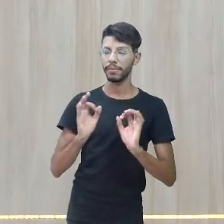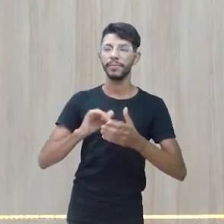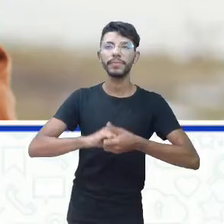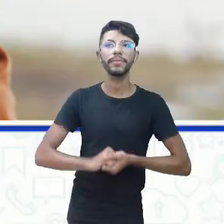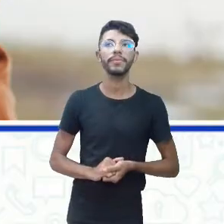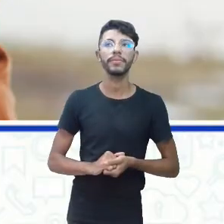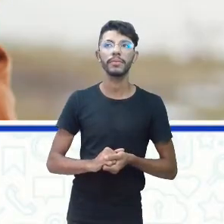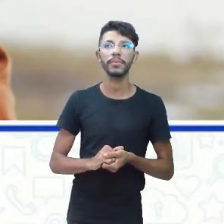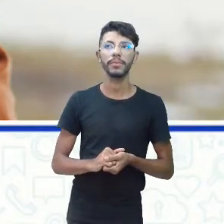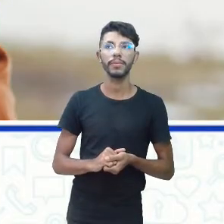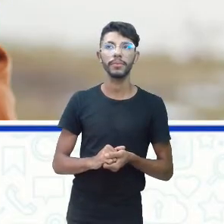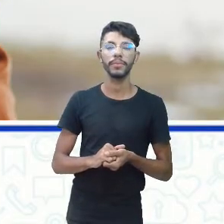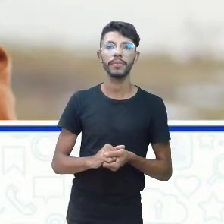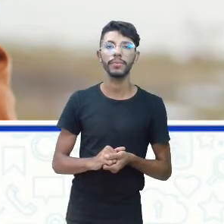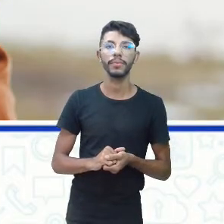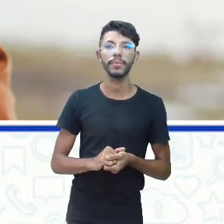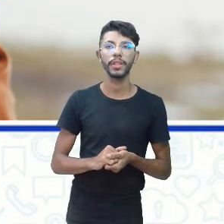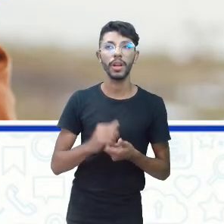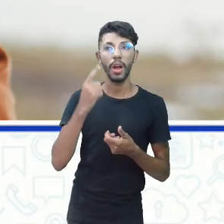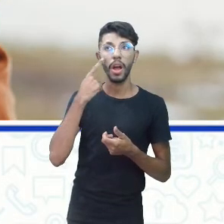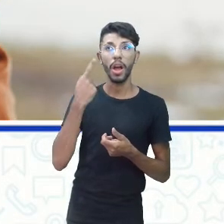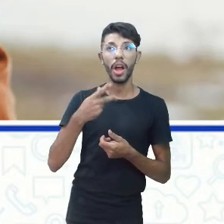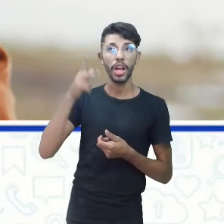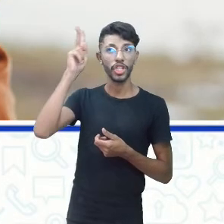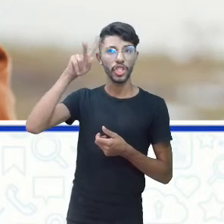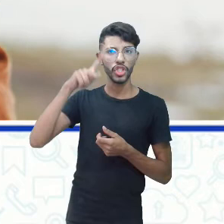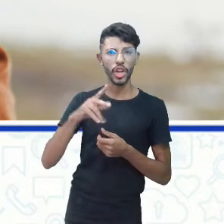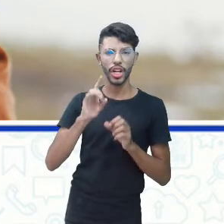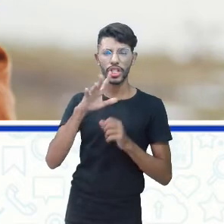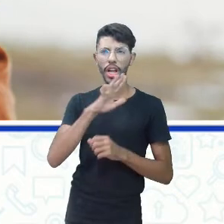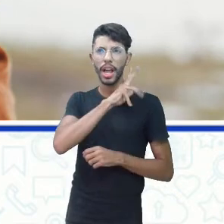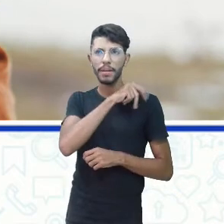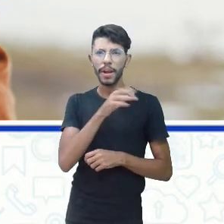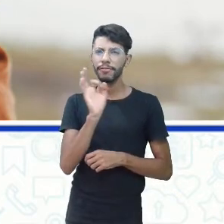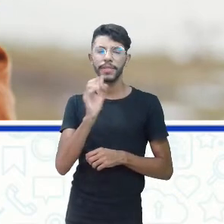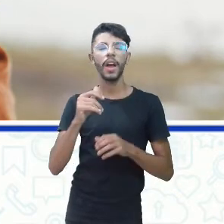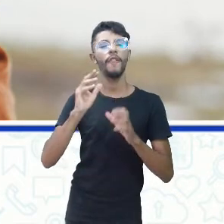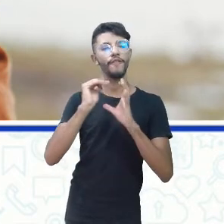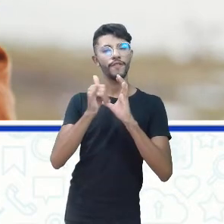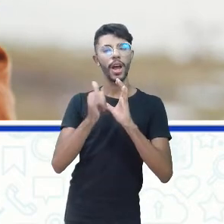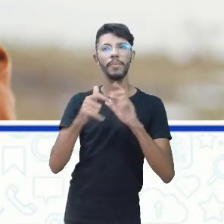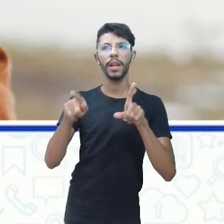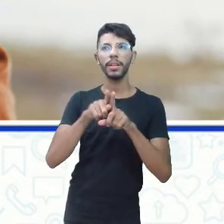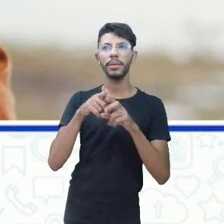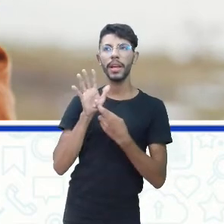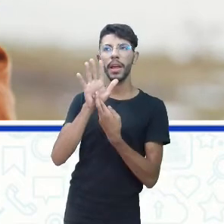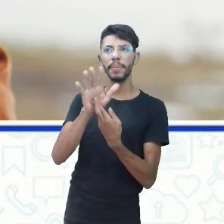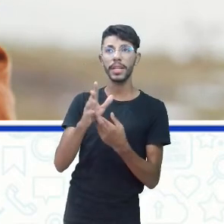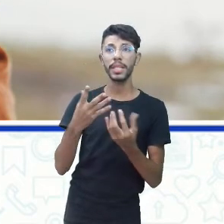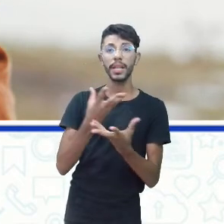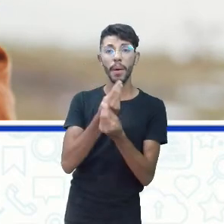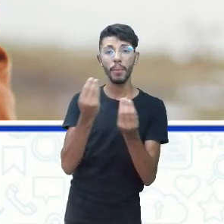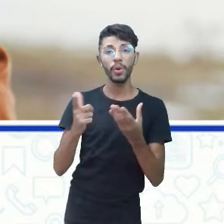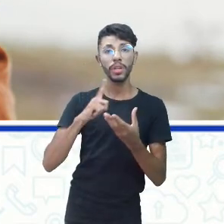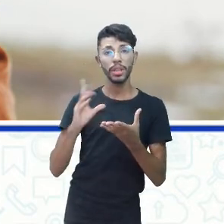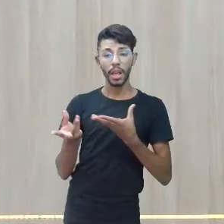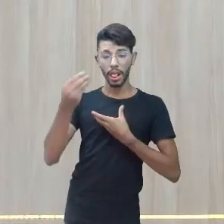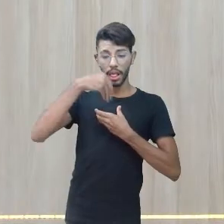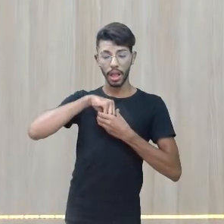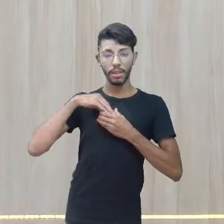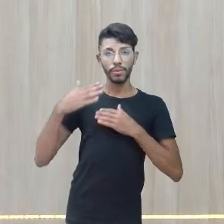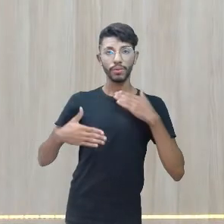Mais do que história de bichos, a fábula representa muito do que existe dentro do ser humano. Não